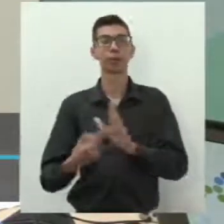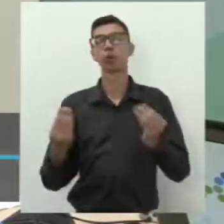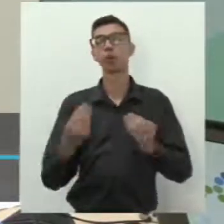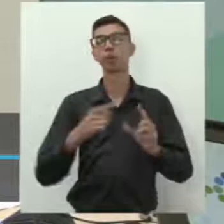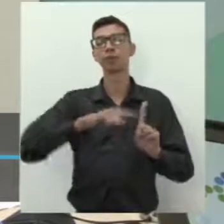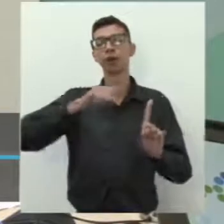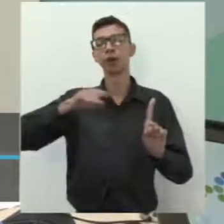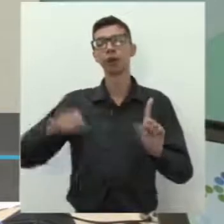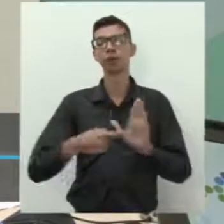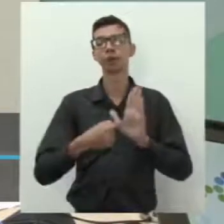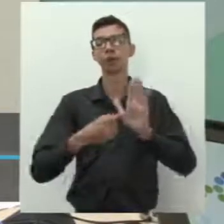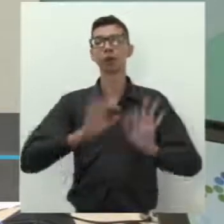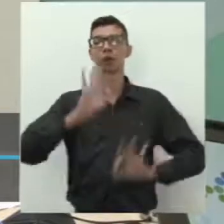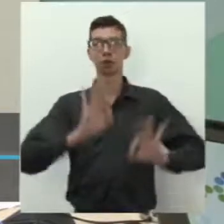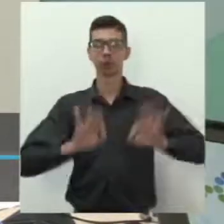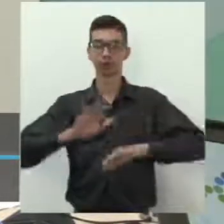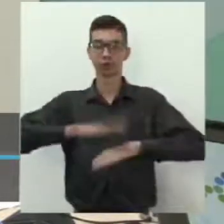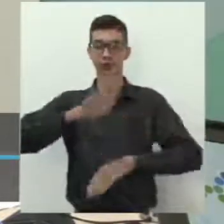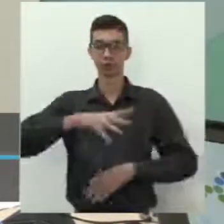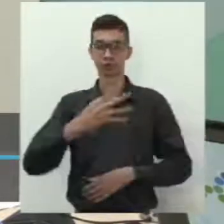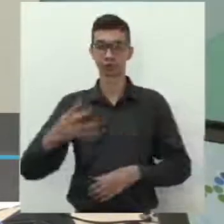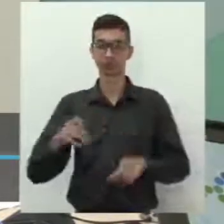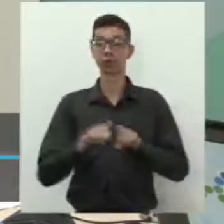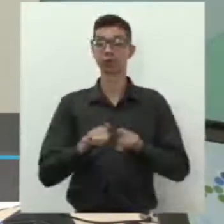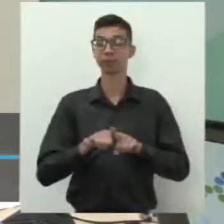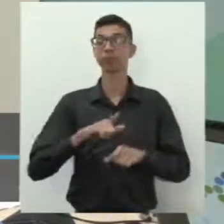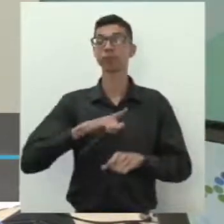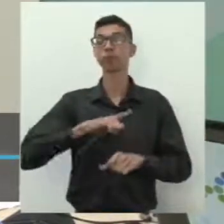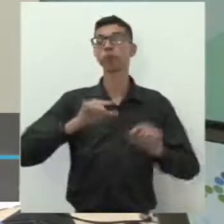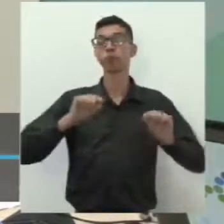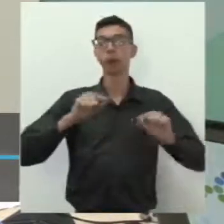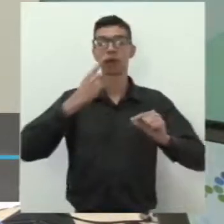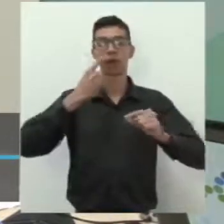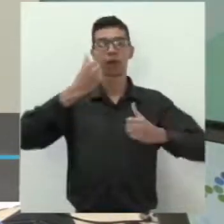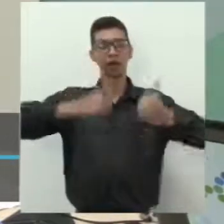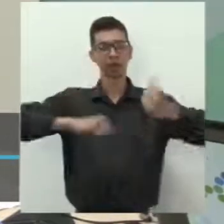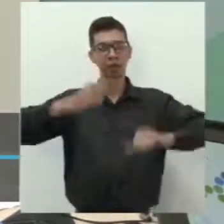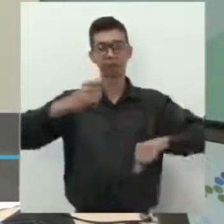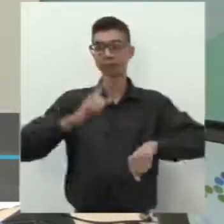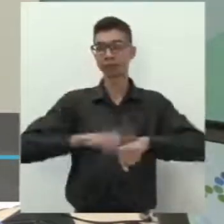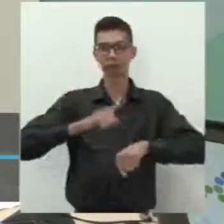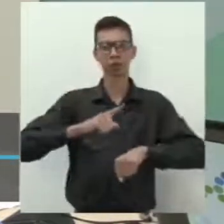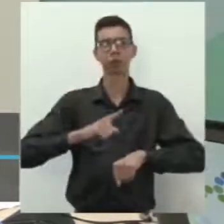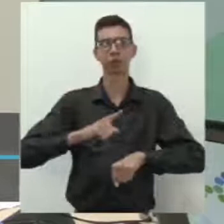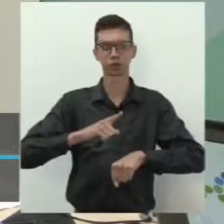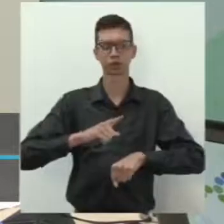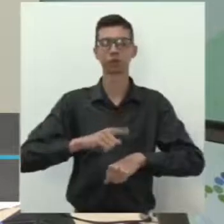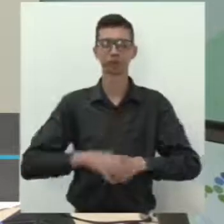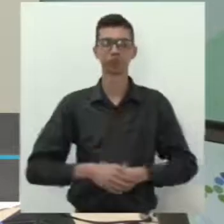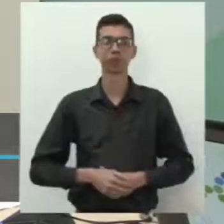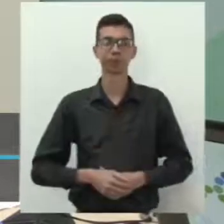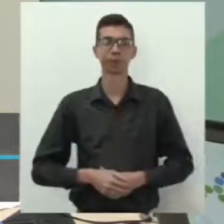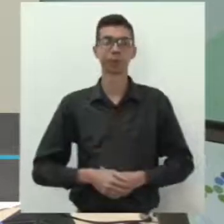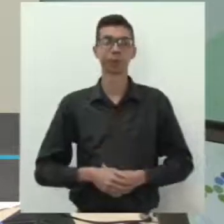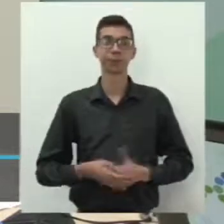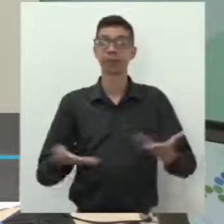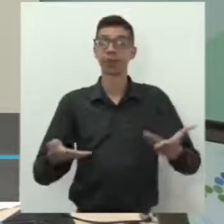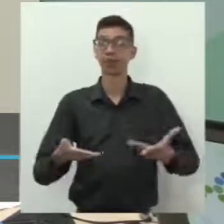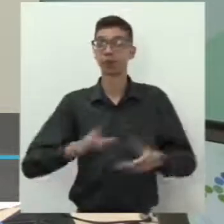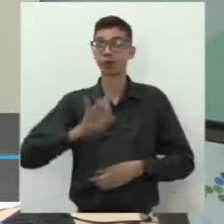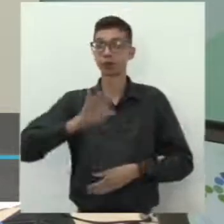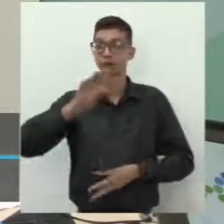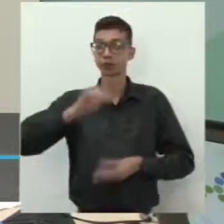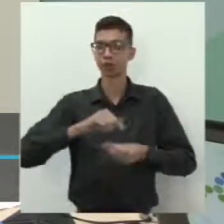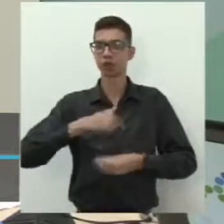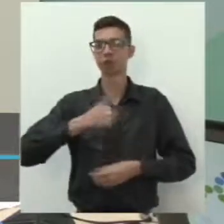uma tabela. Dentro de tabela eu tenho análises instantâneas já que ele faz. Então, a gente vai ficar por aqui. Eu sei que é